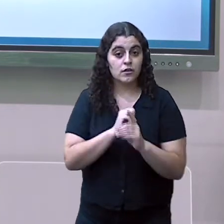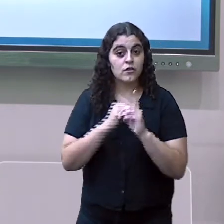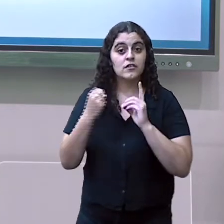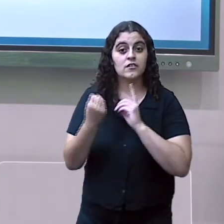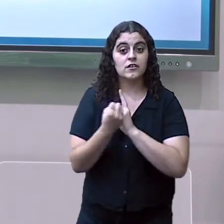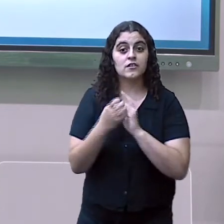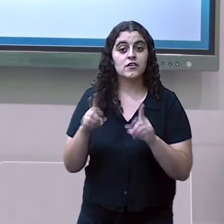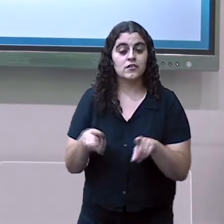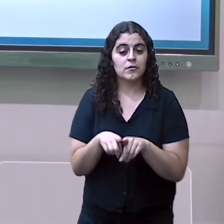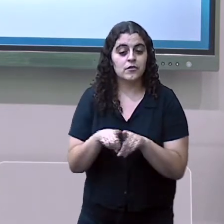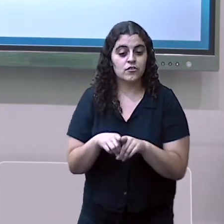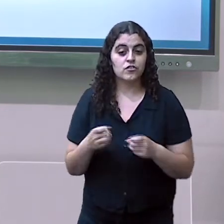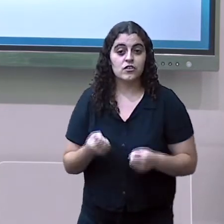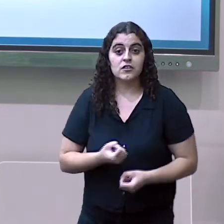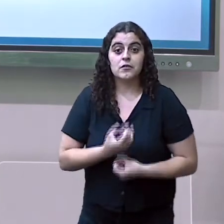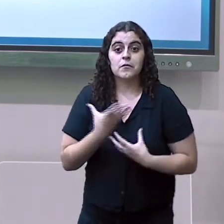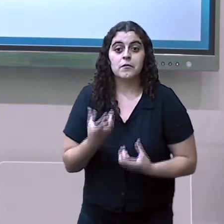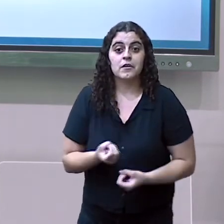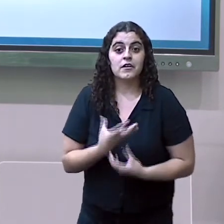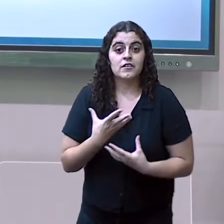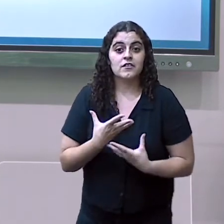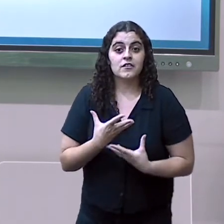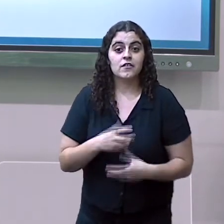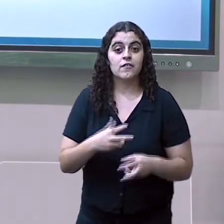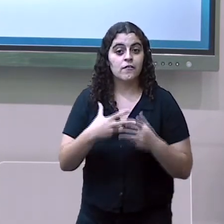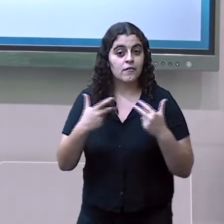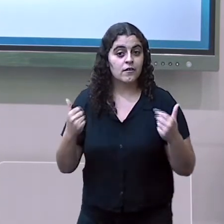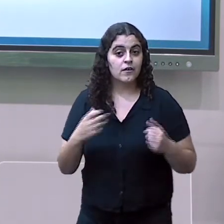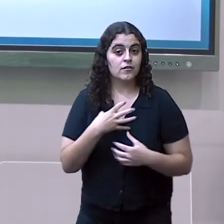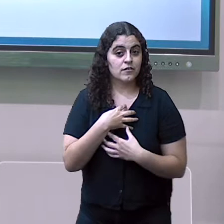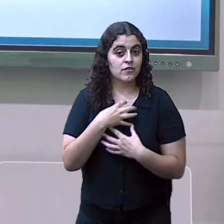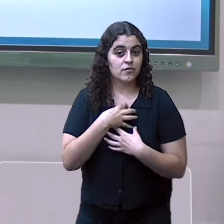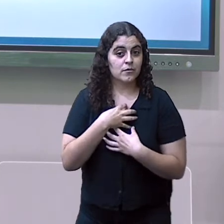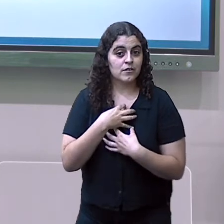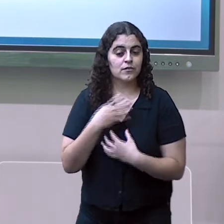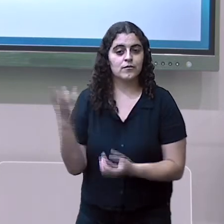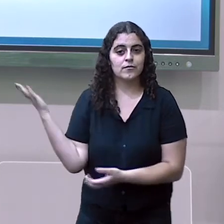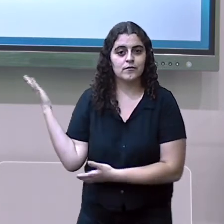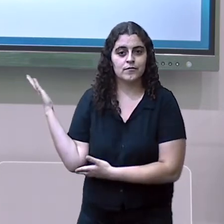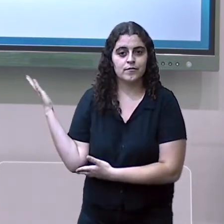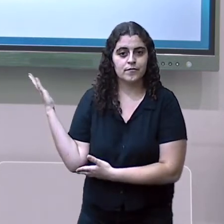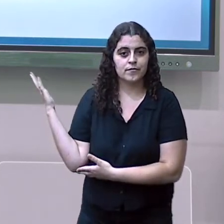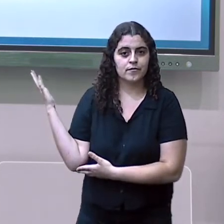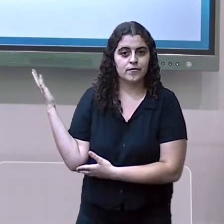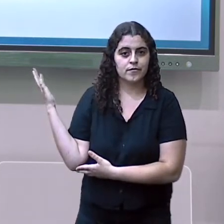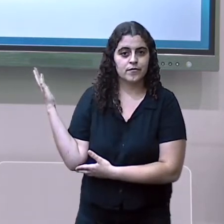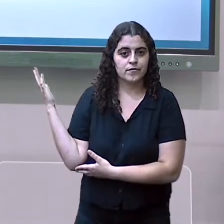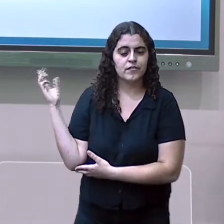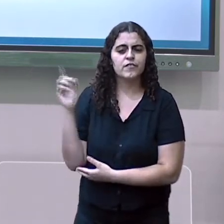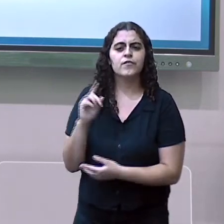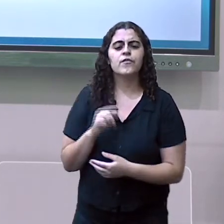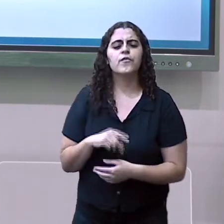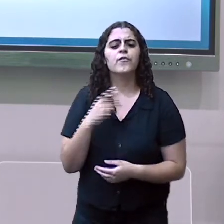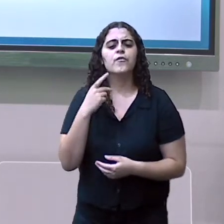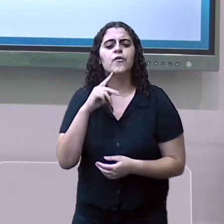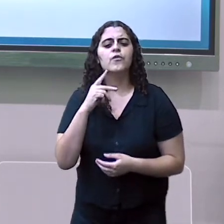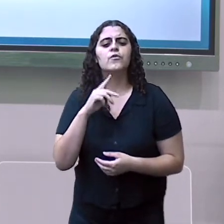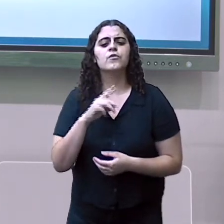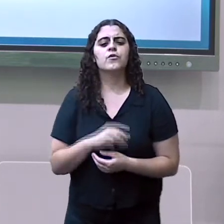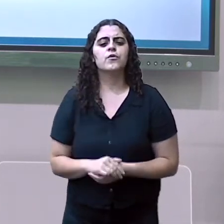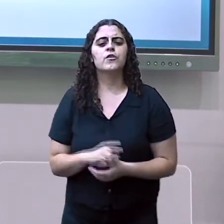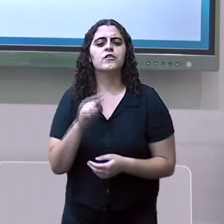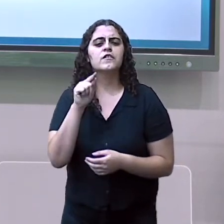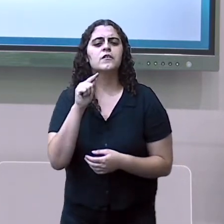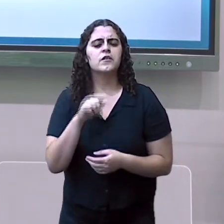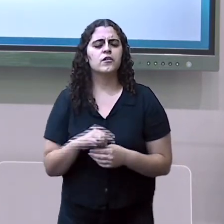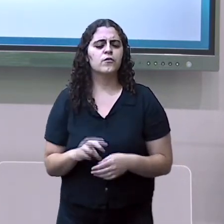sociedade. E nós expressamos os diversos sentimentos. Vamos lá. Se você for utilizar o